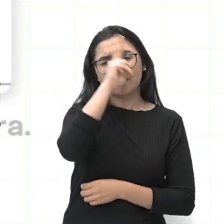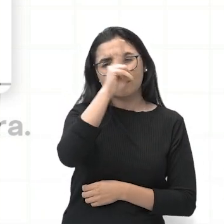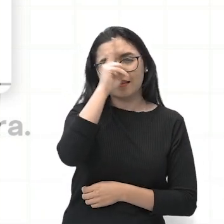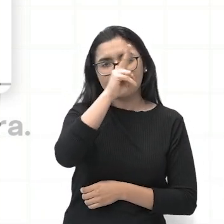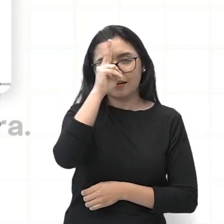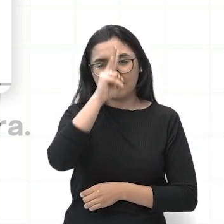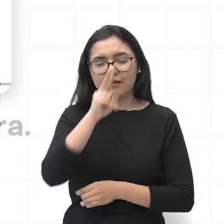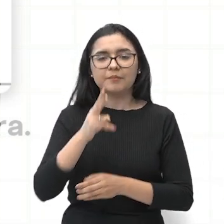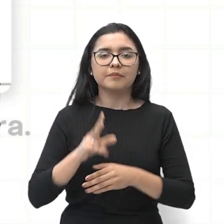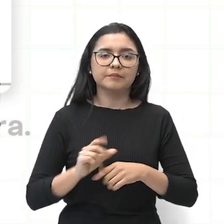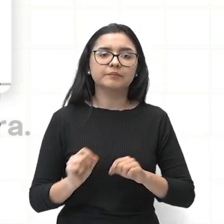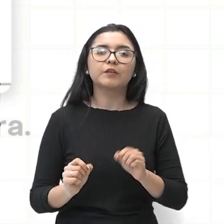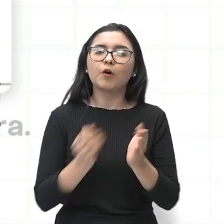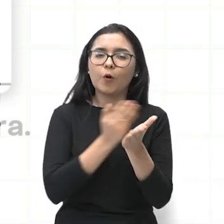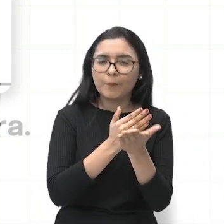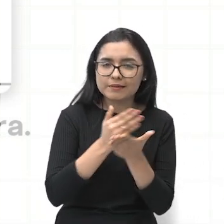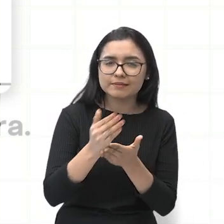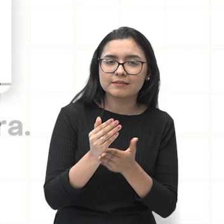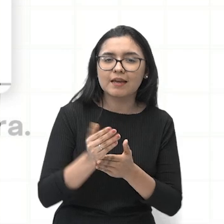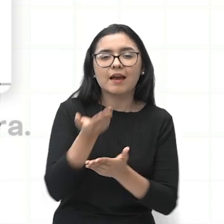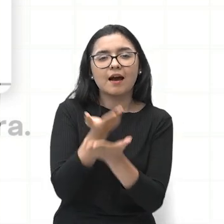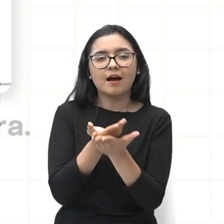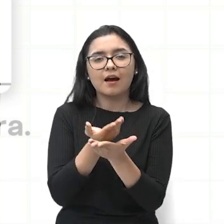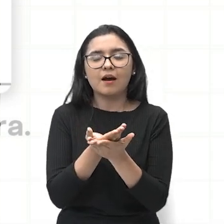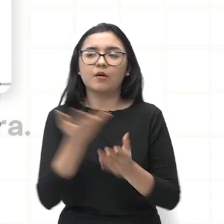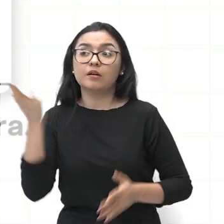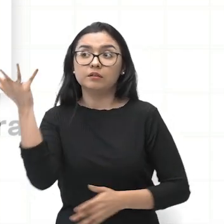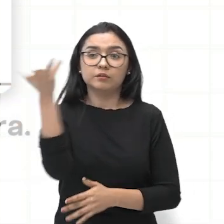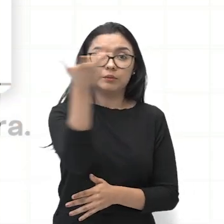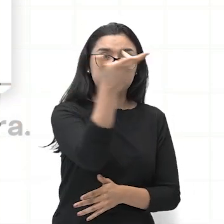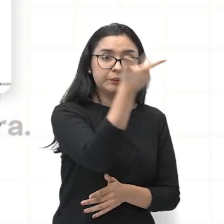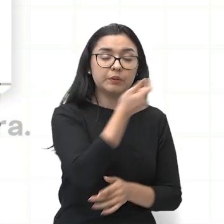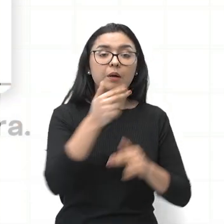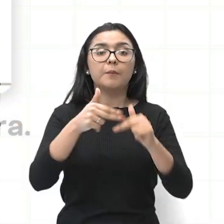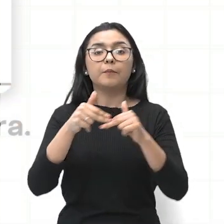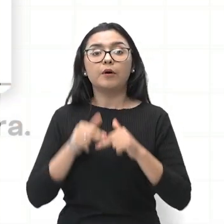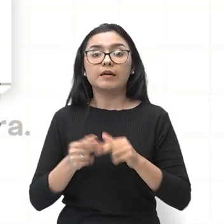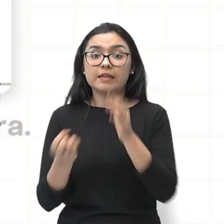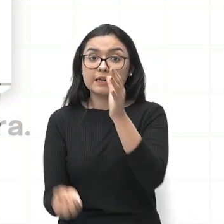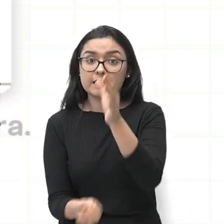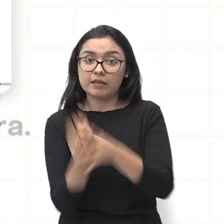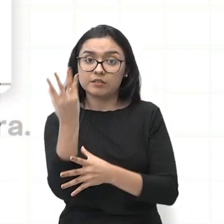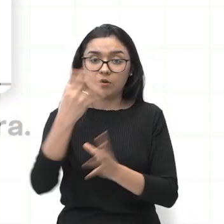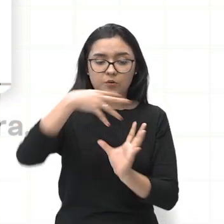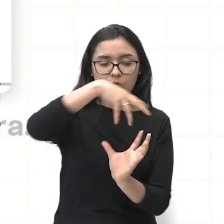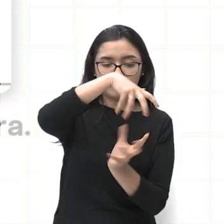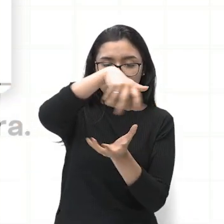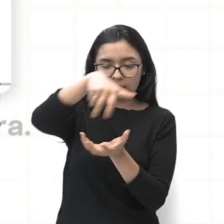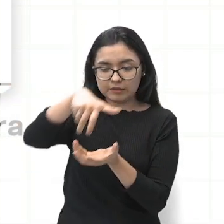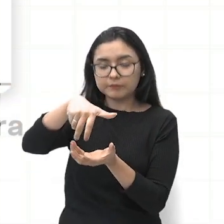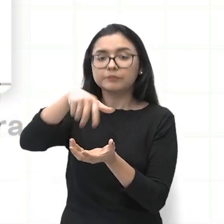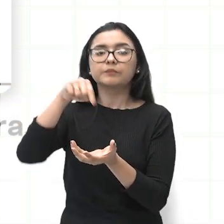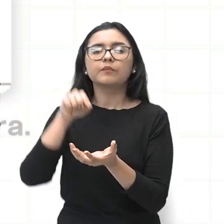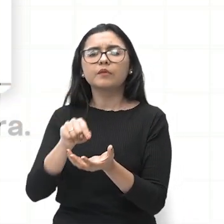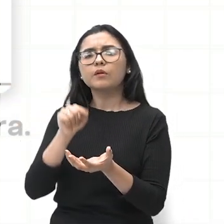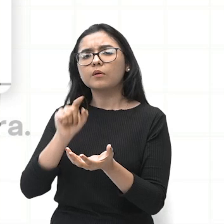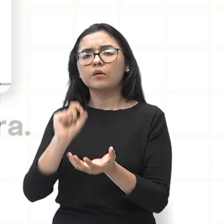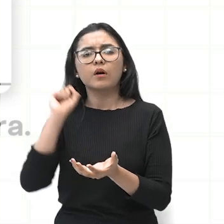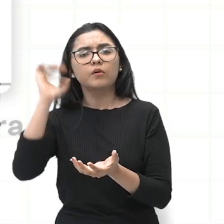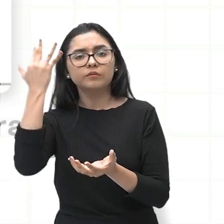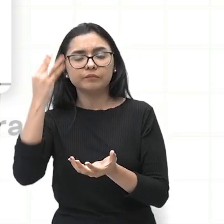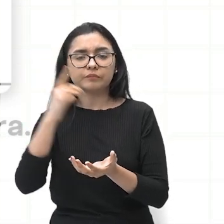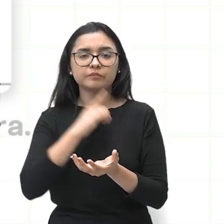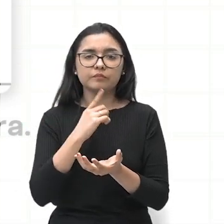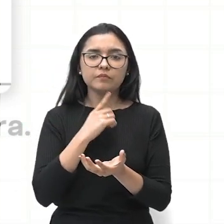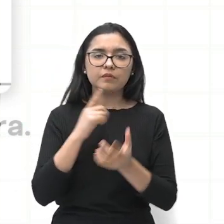professora iniciou a aula lá do espaço? Porque na criação do nosso planeta, certo? Veio ali com